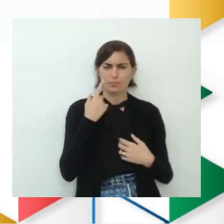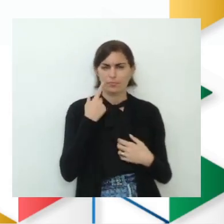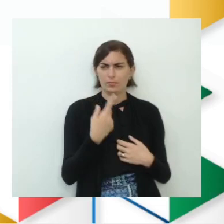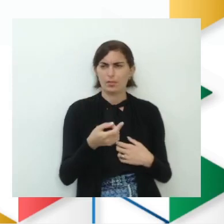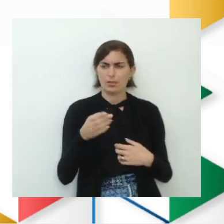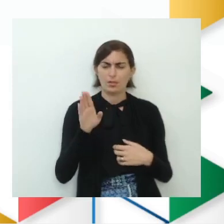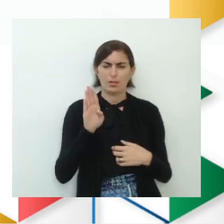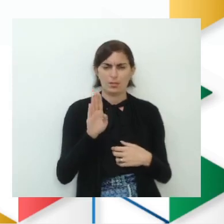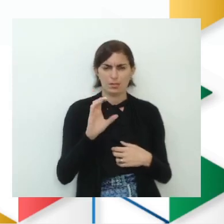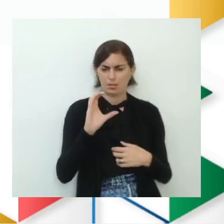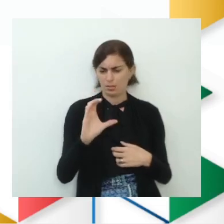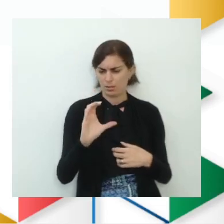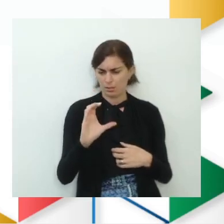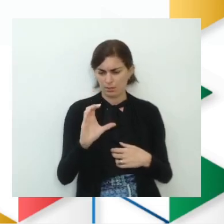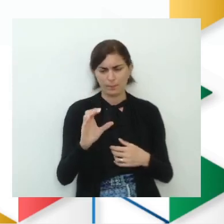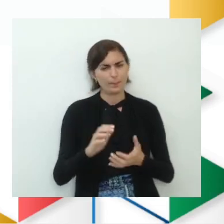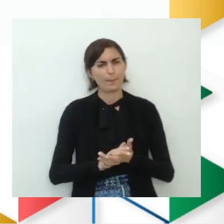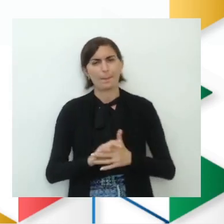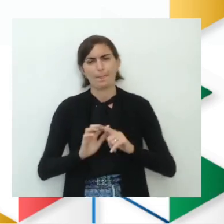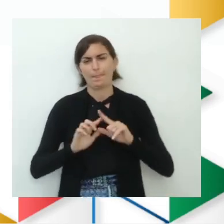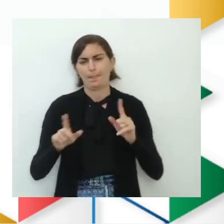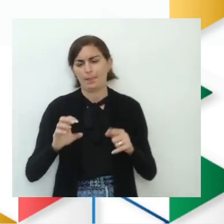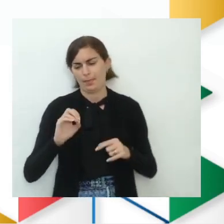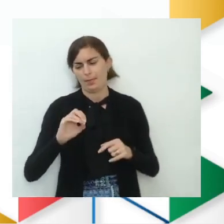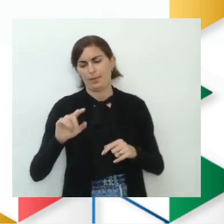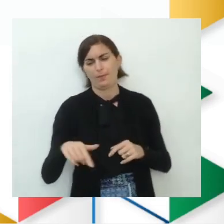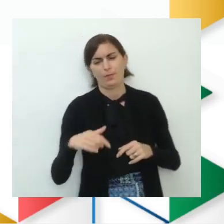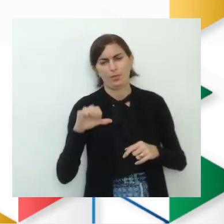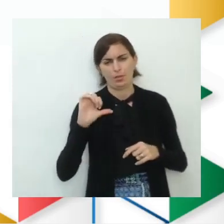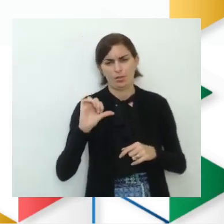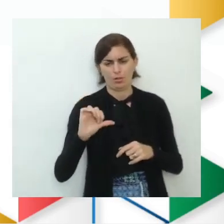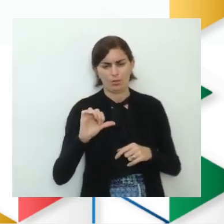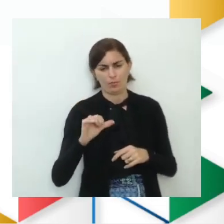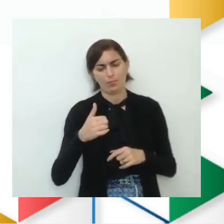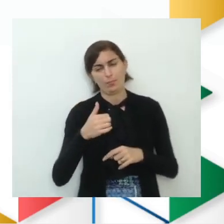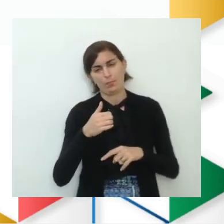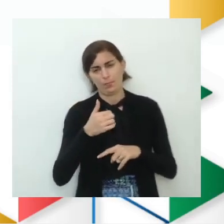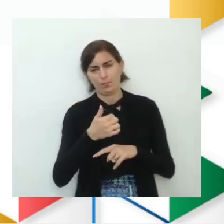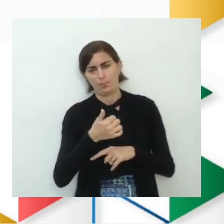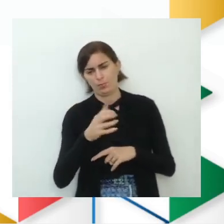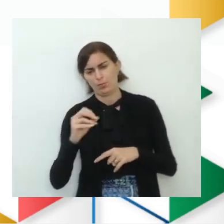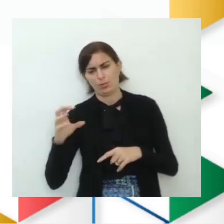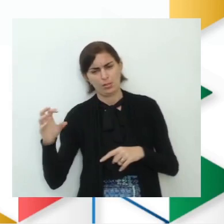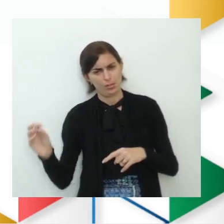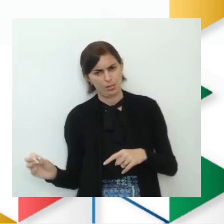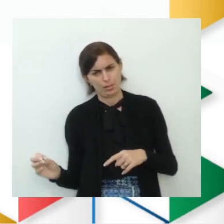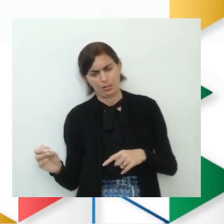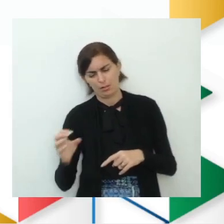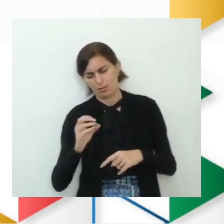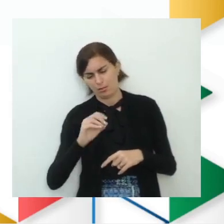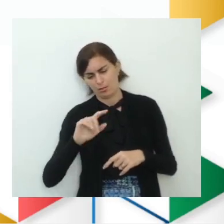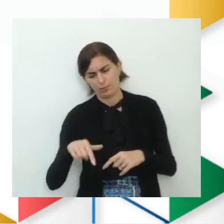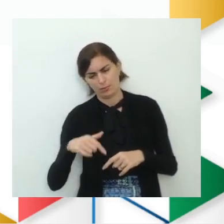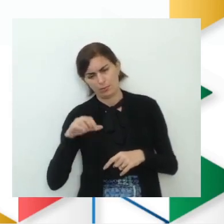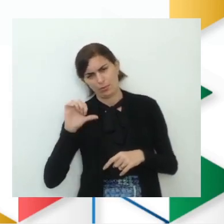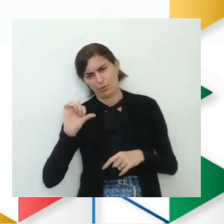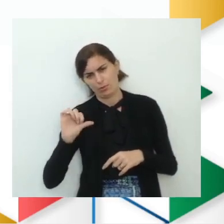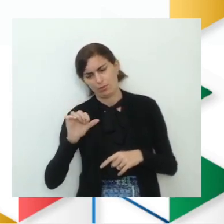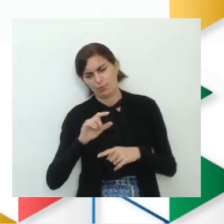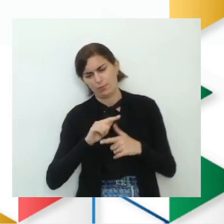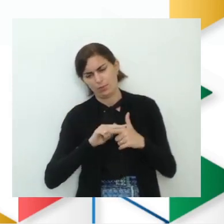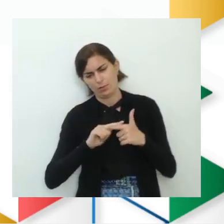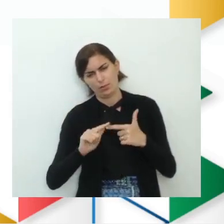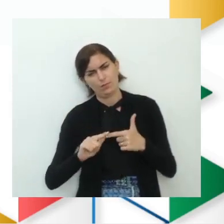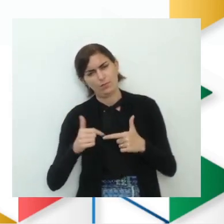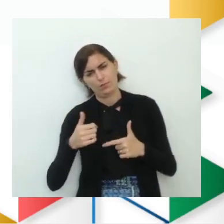para a letra C. Mais 0,9%. Vou pegar 0,9, vou dividir por 100.